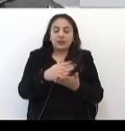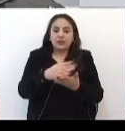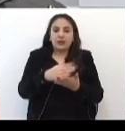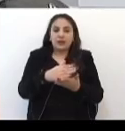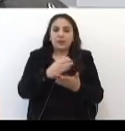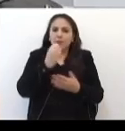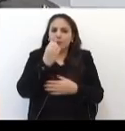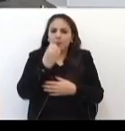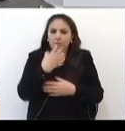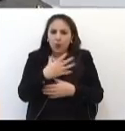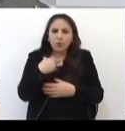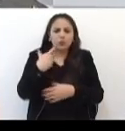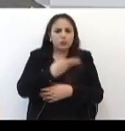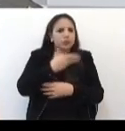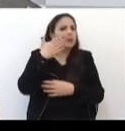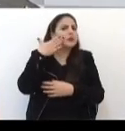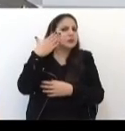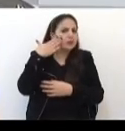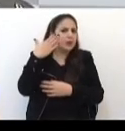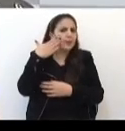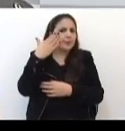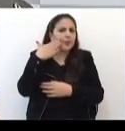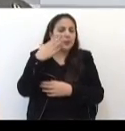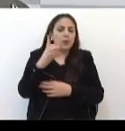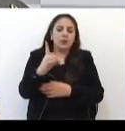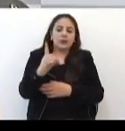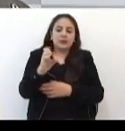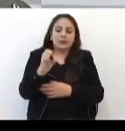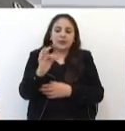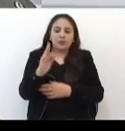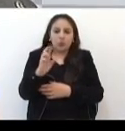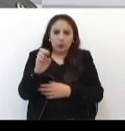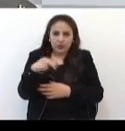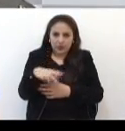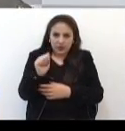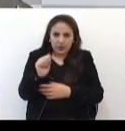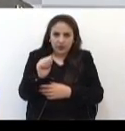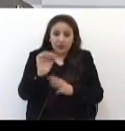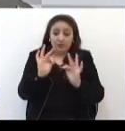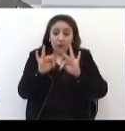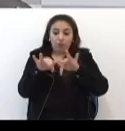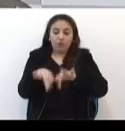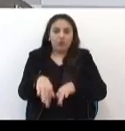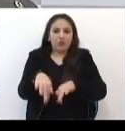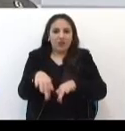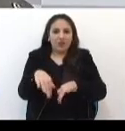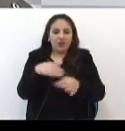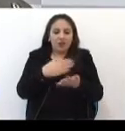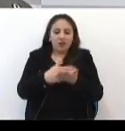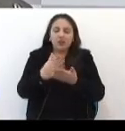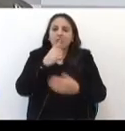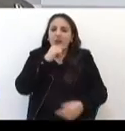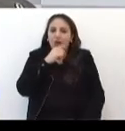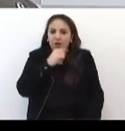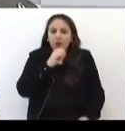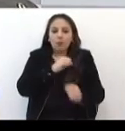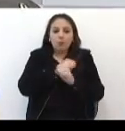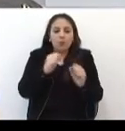pedreira, que a gente sabe que o detone desvia o curso da água, pode